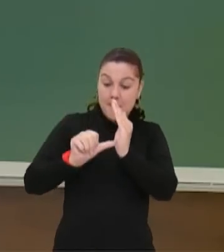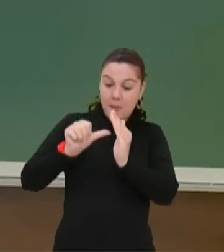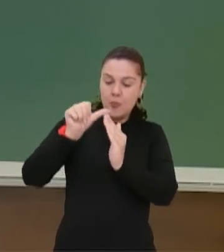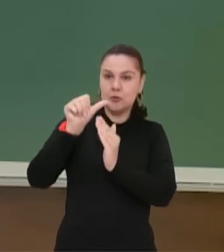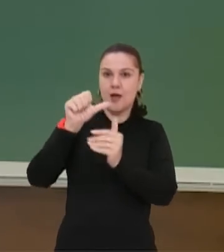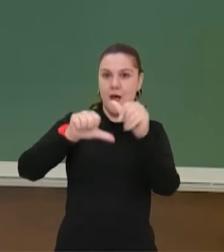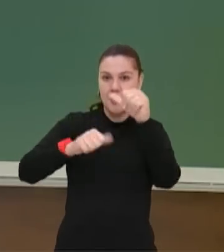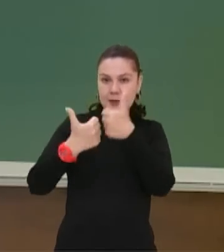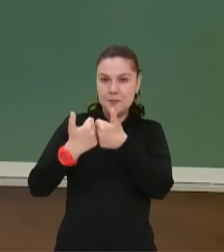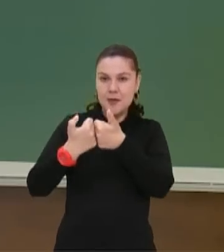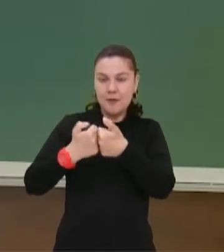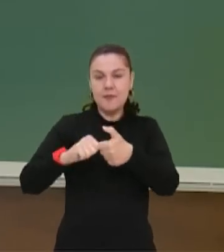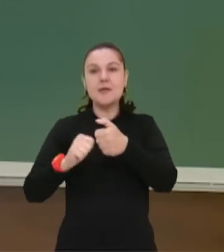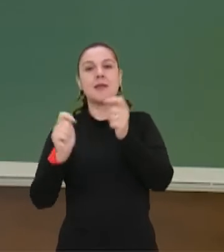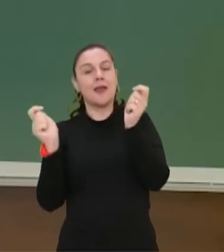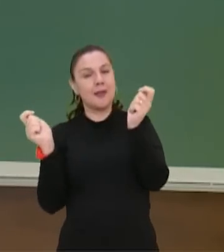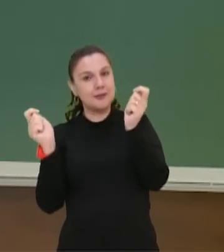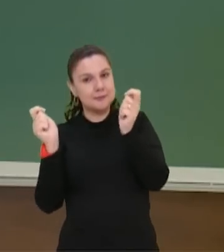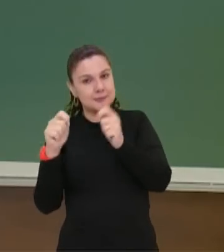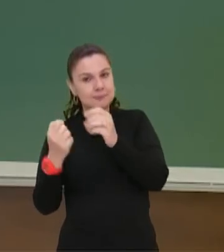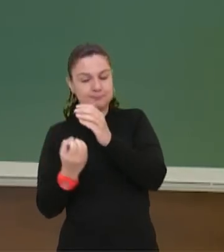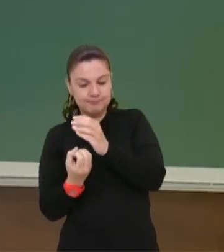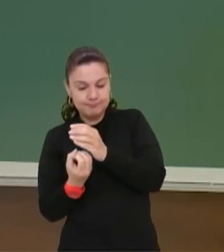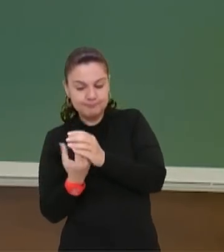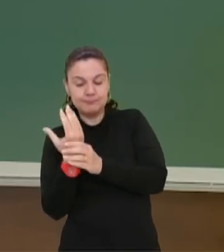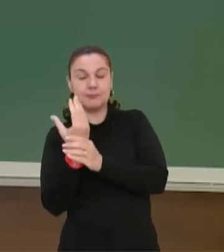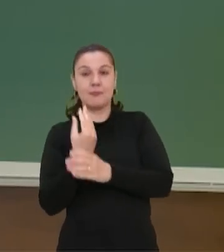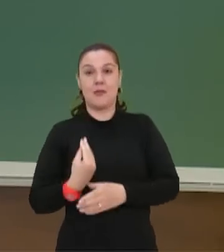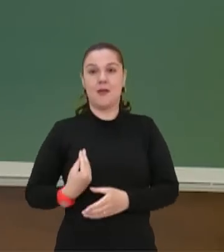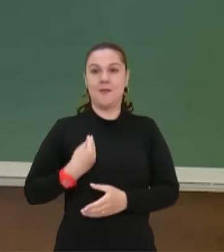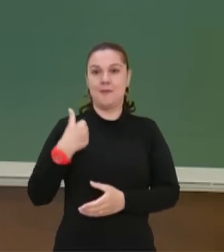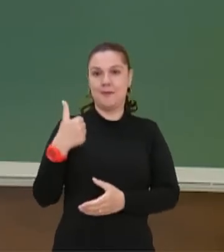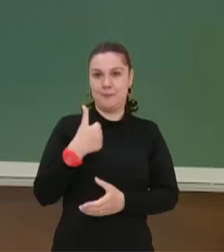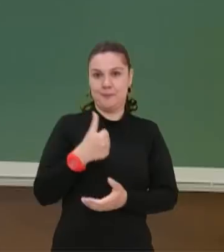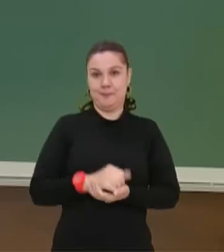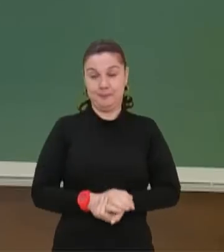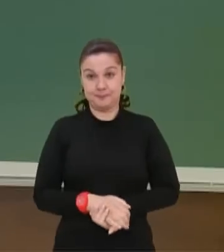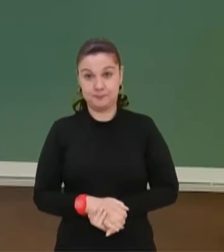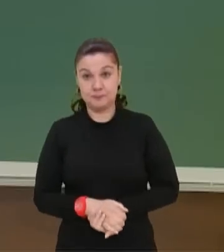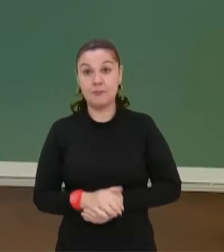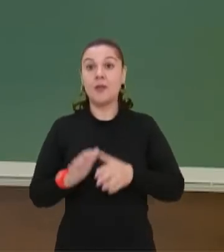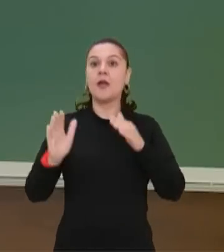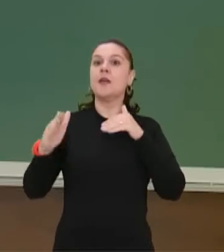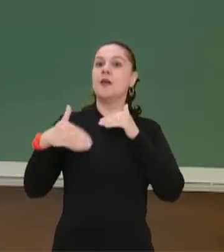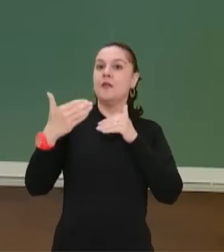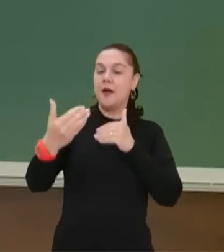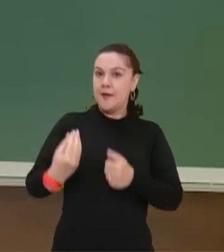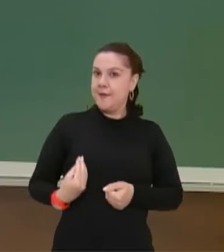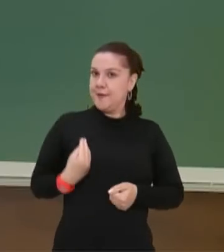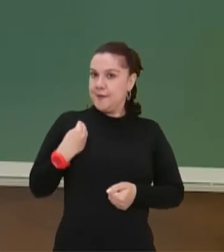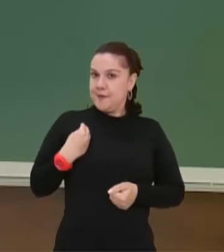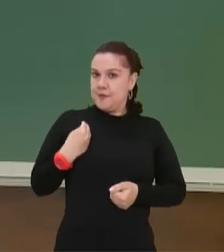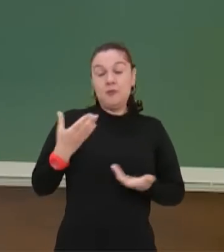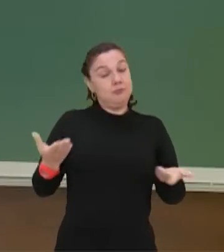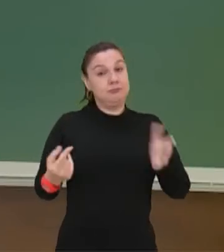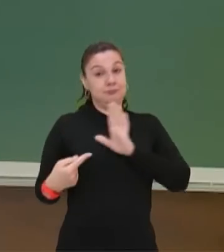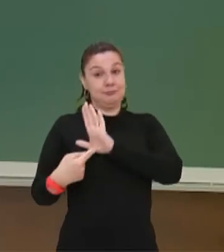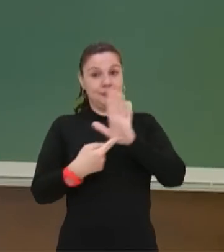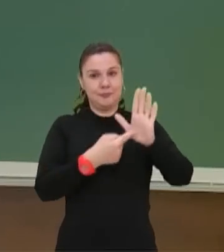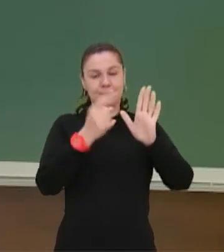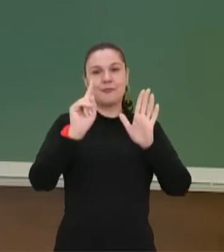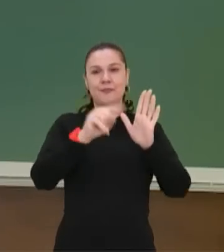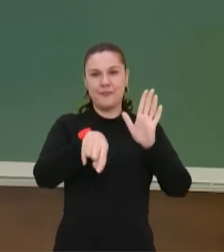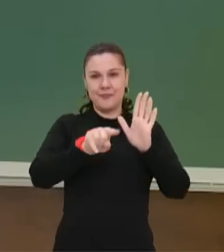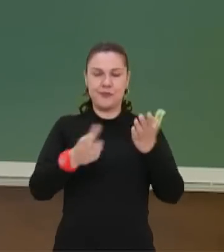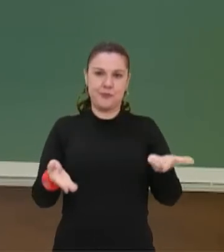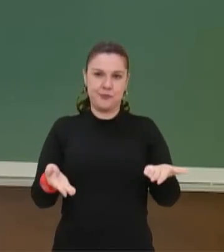quimicamente e fisicamente capaz de gerar a primeira vida. E aí, quanto aos seres vivos, eu vou mostrar alguns para vocês